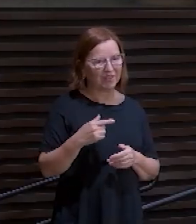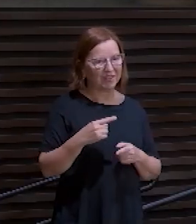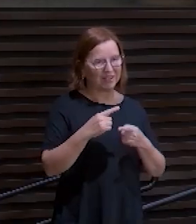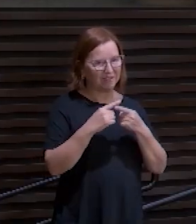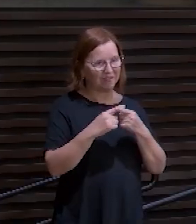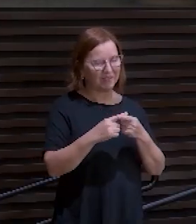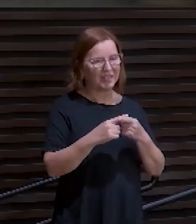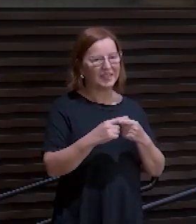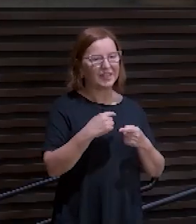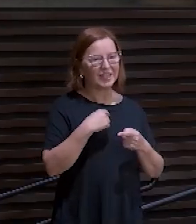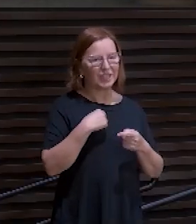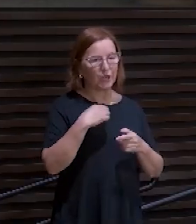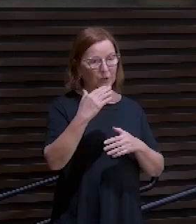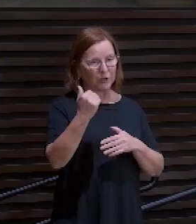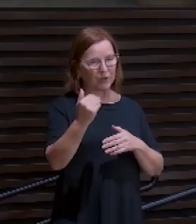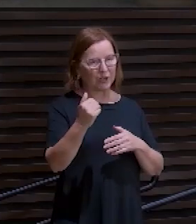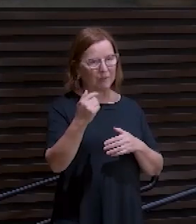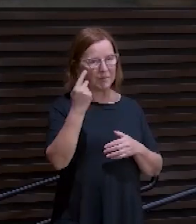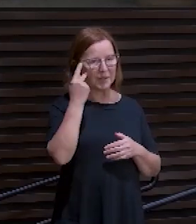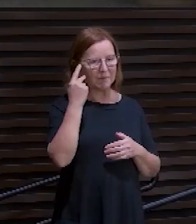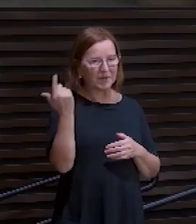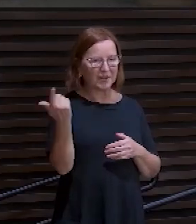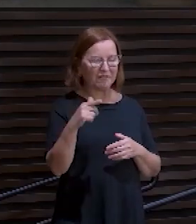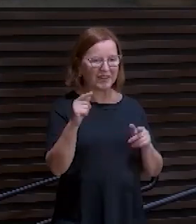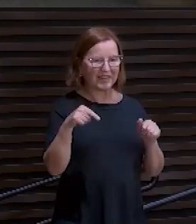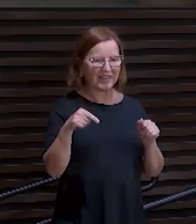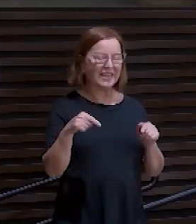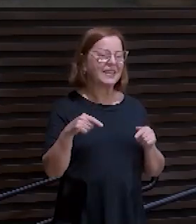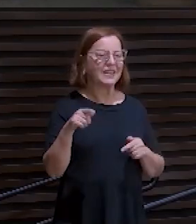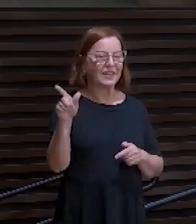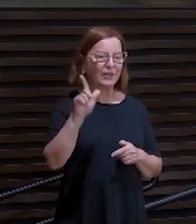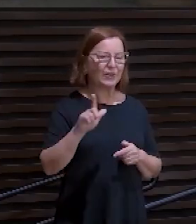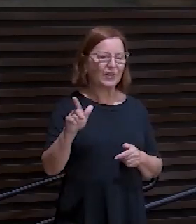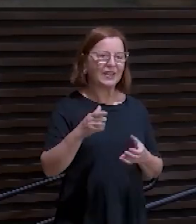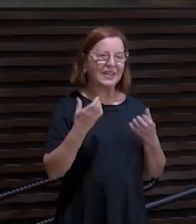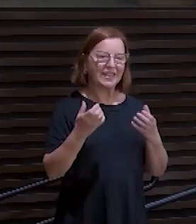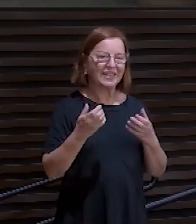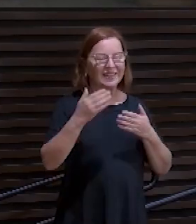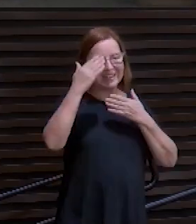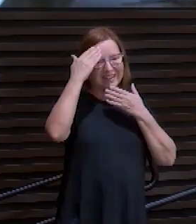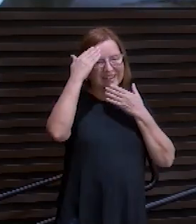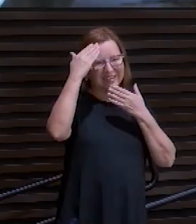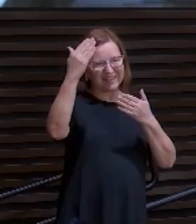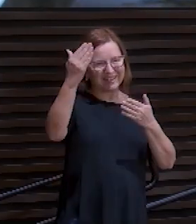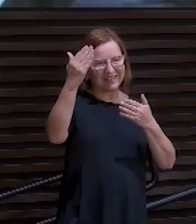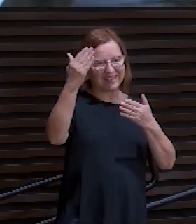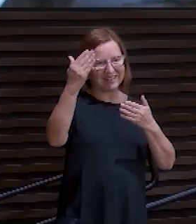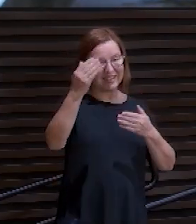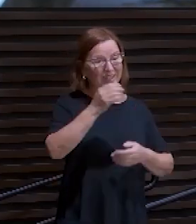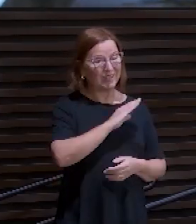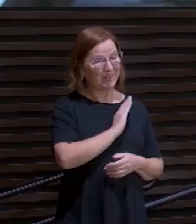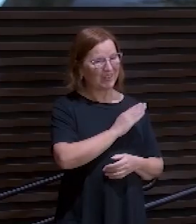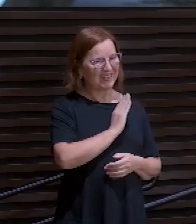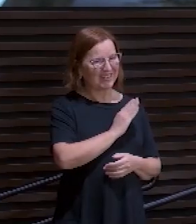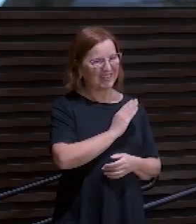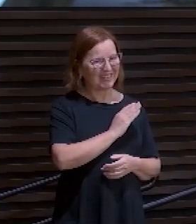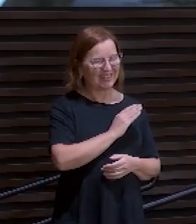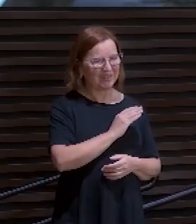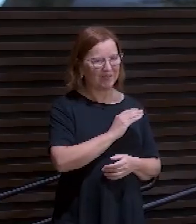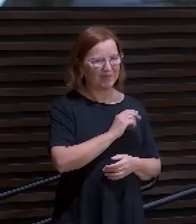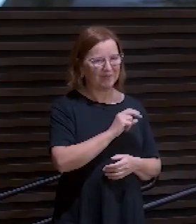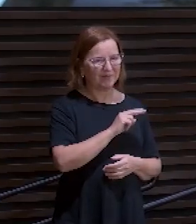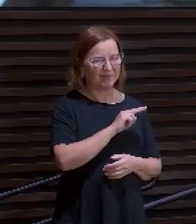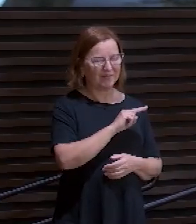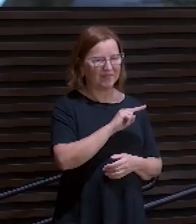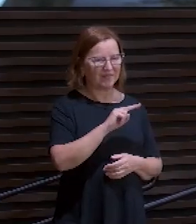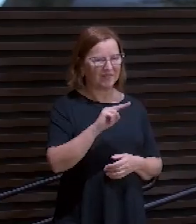Londrina. E eu queria, mais uma vez, agradecer de coração, em nome da minha